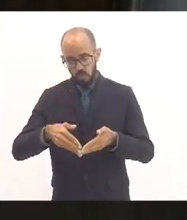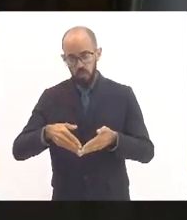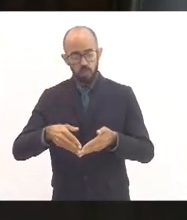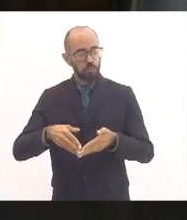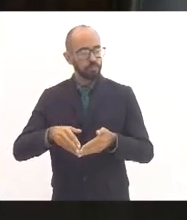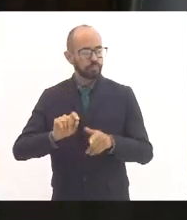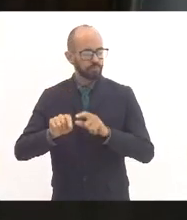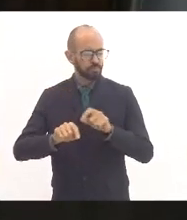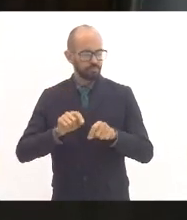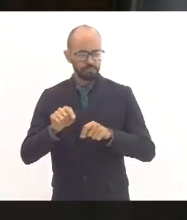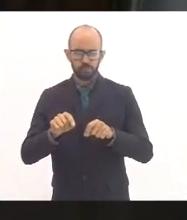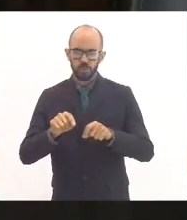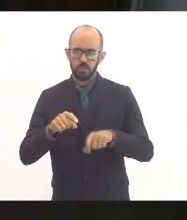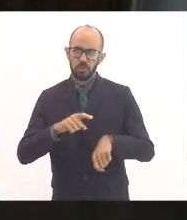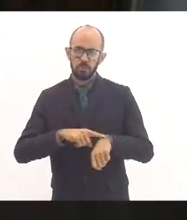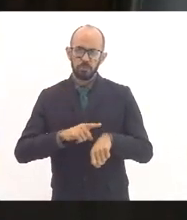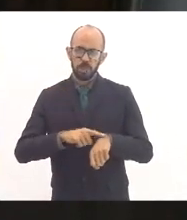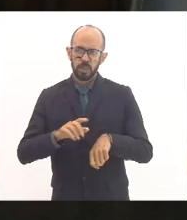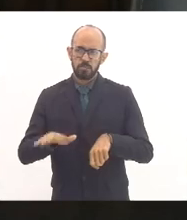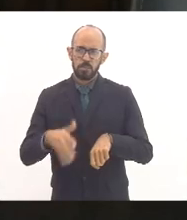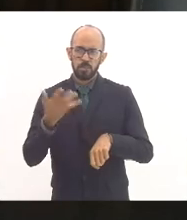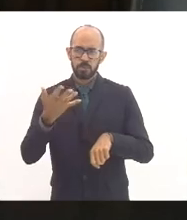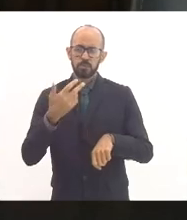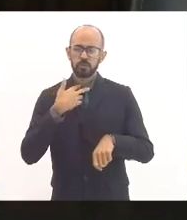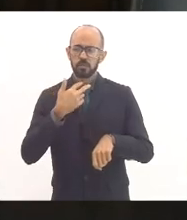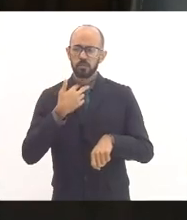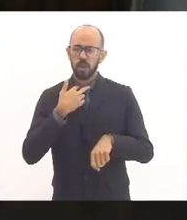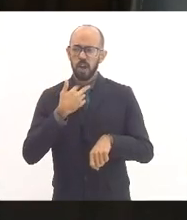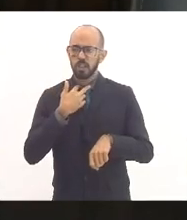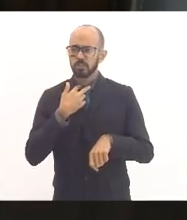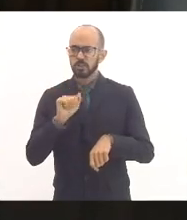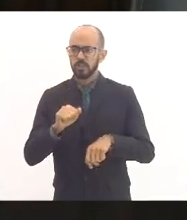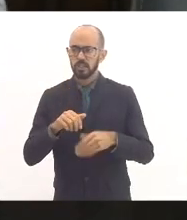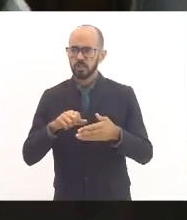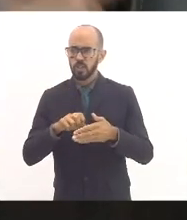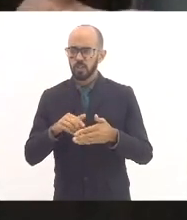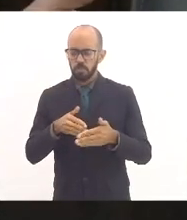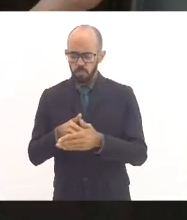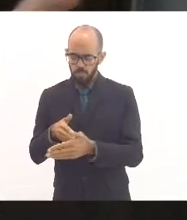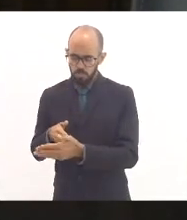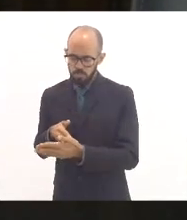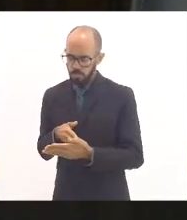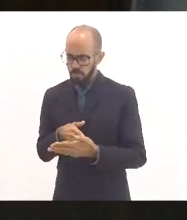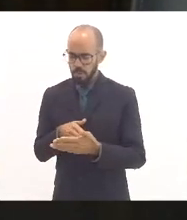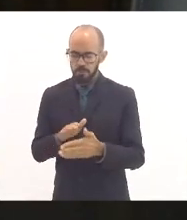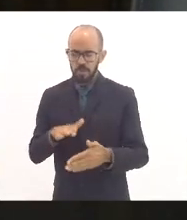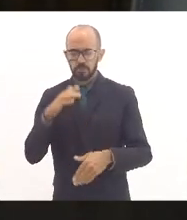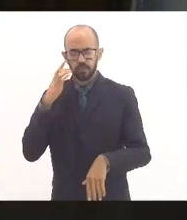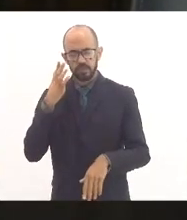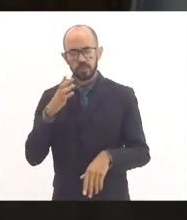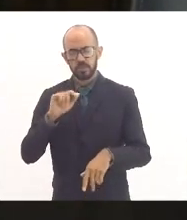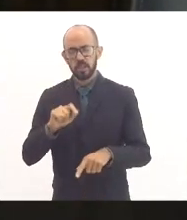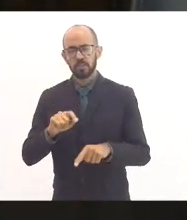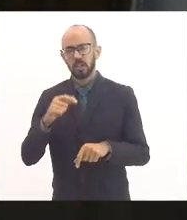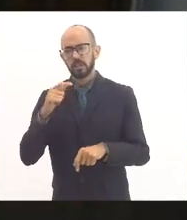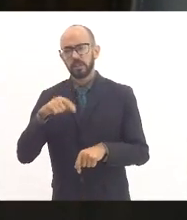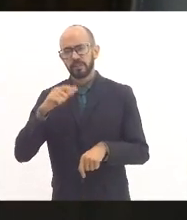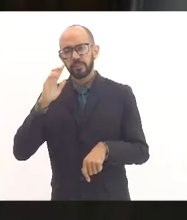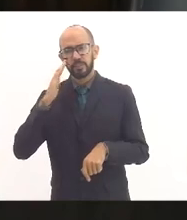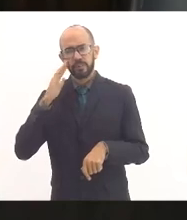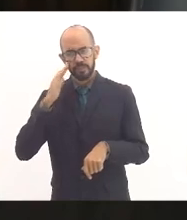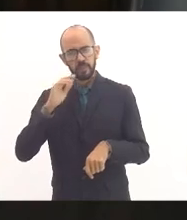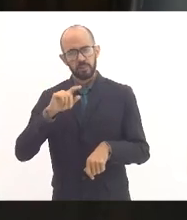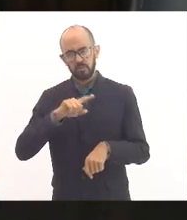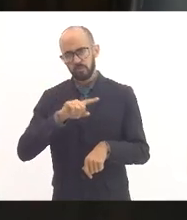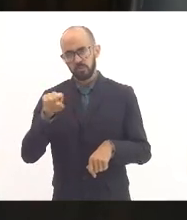o momento da promoção não pode ser o momento de empecilho mas de facilitação entender o que eu quis dizer